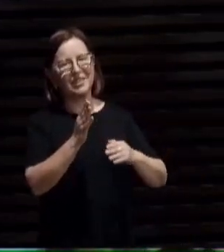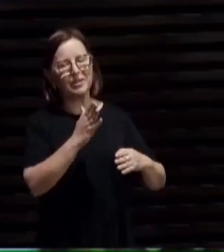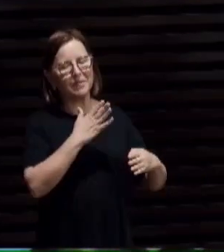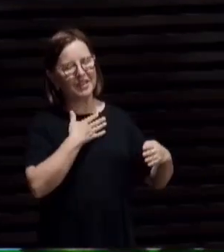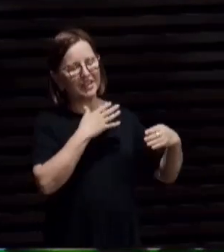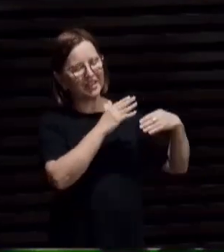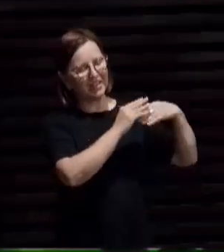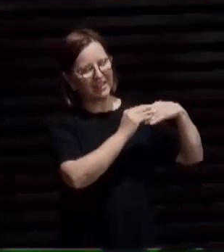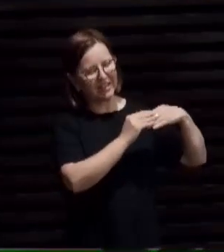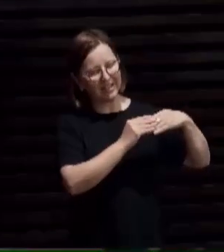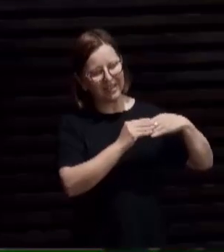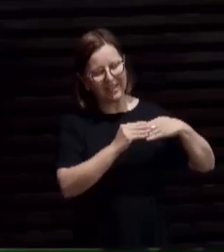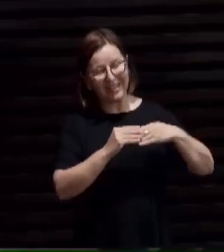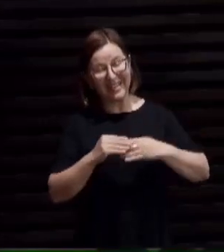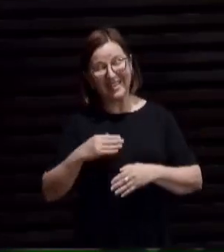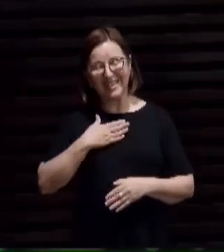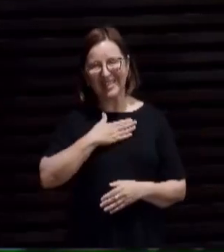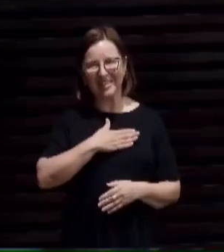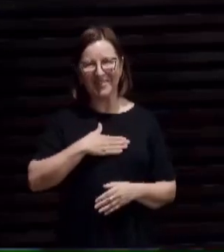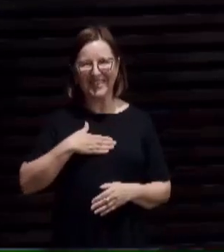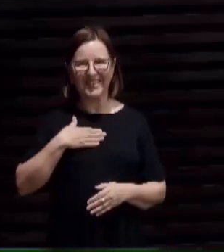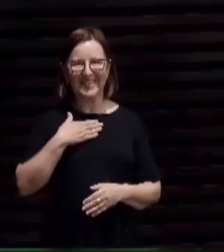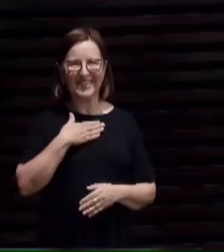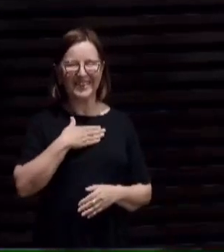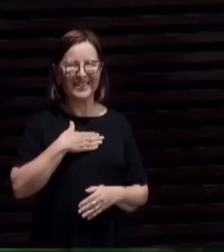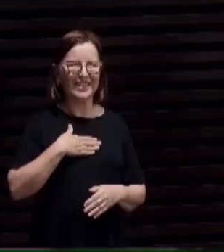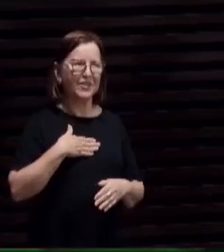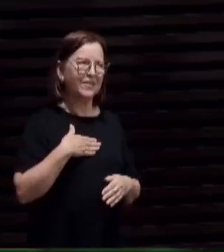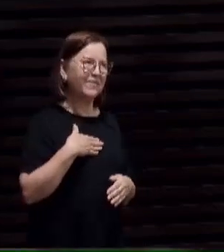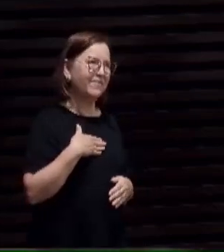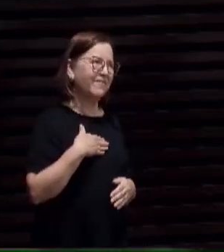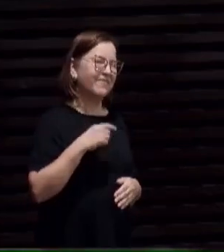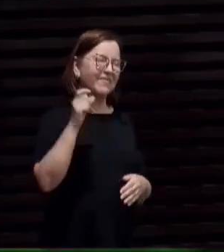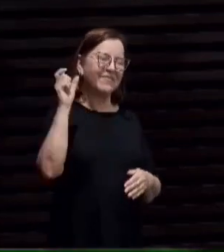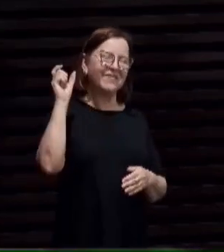Jesus me guia, que prazer,